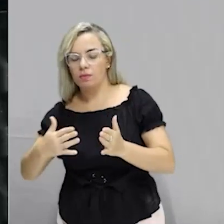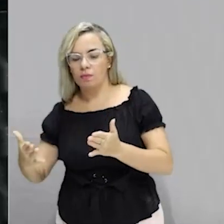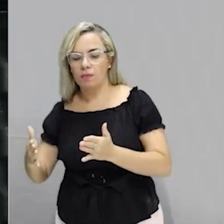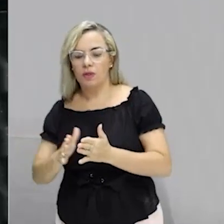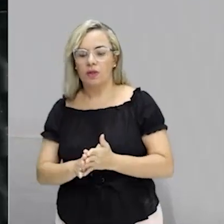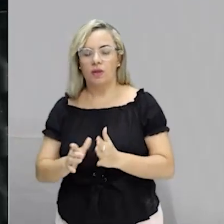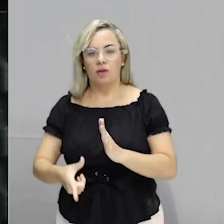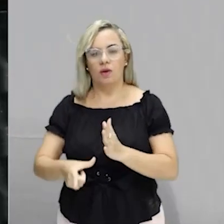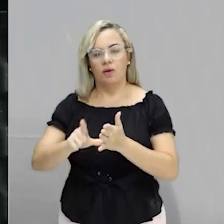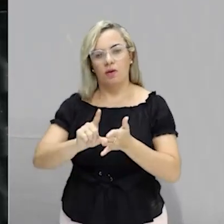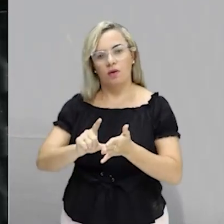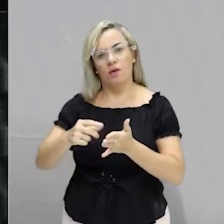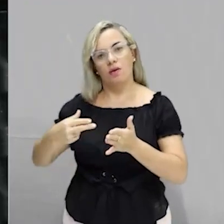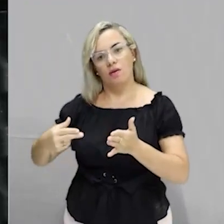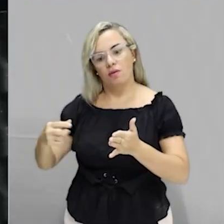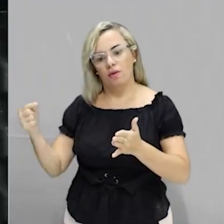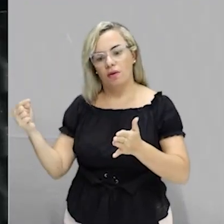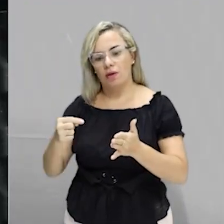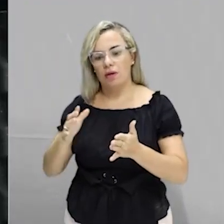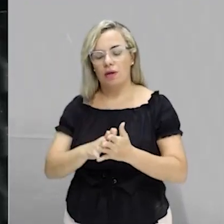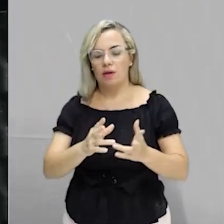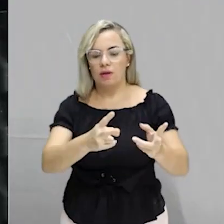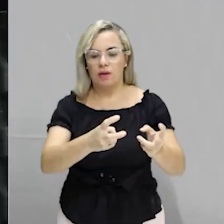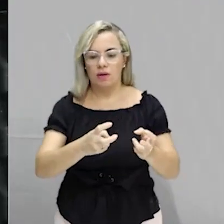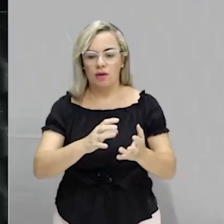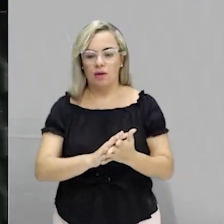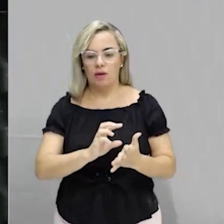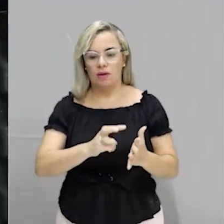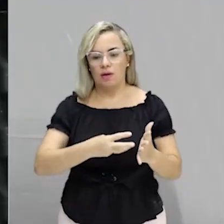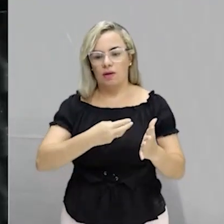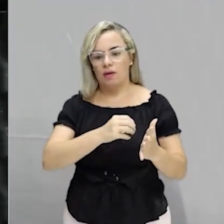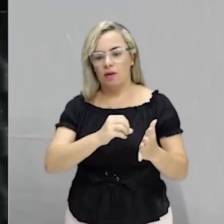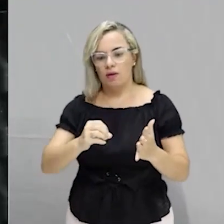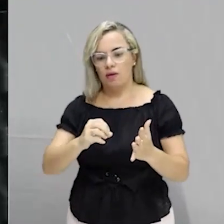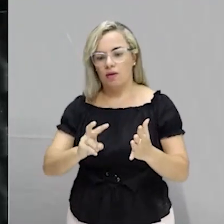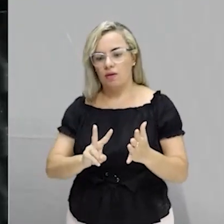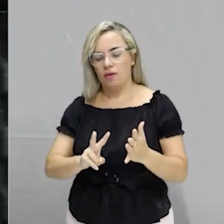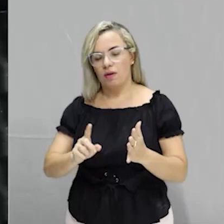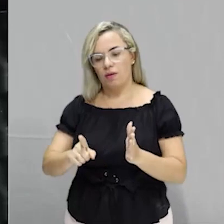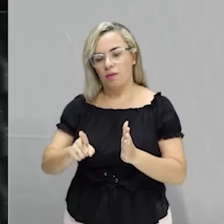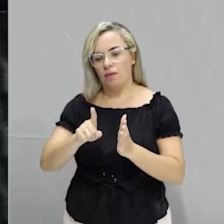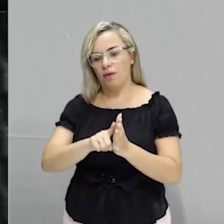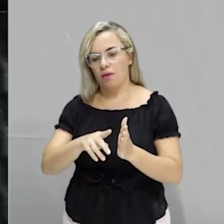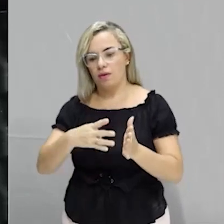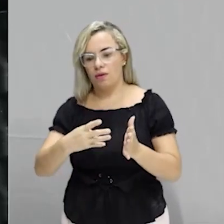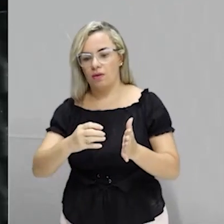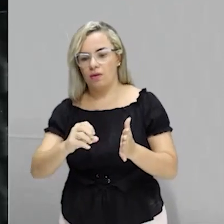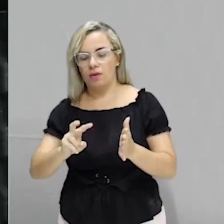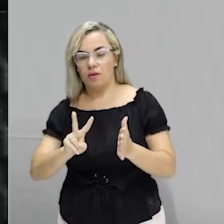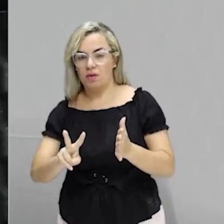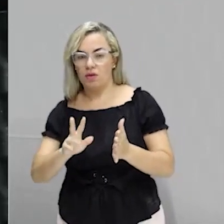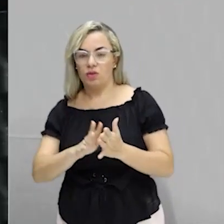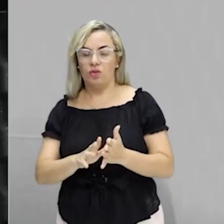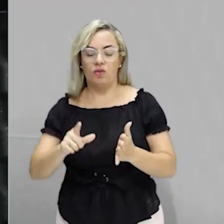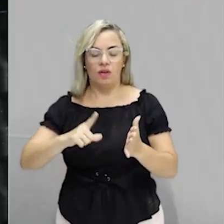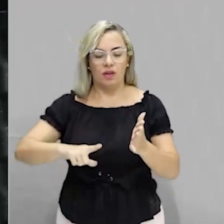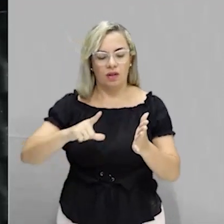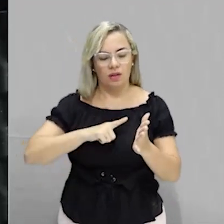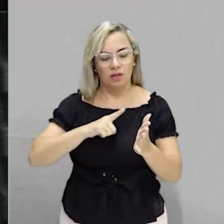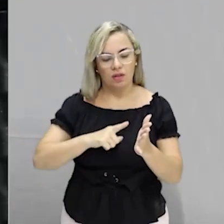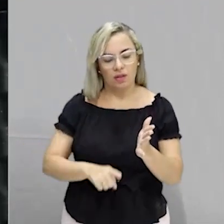para o primeiro membro, tu vai perceber que vai ter 300V menos 400V, ou seja, tu vai ter negativo, esse termo com